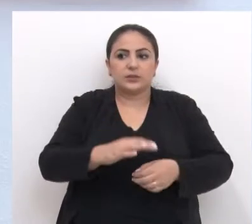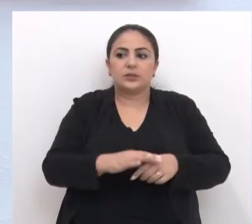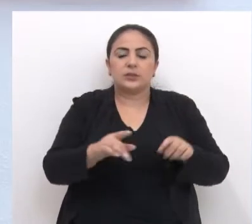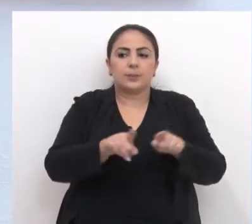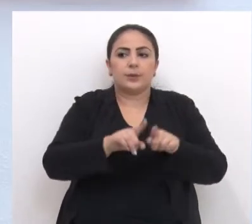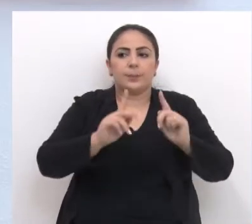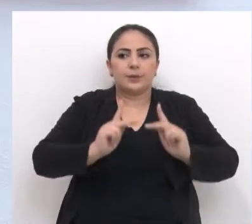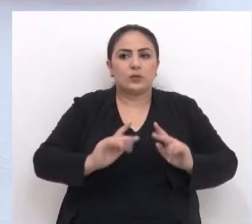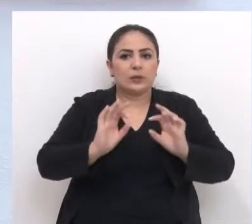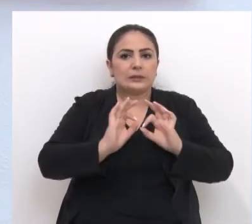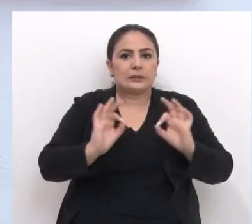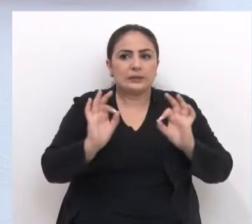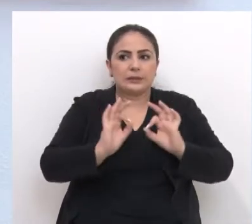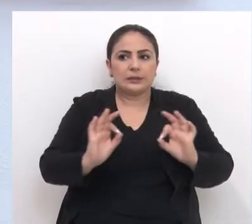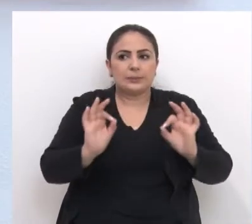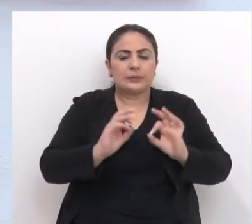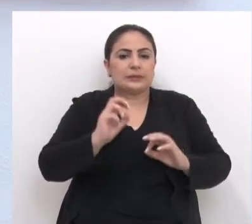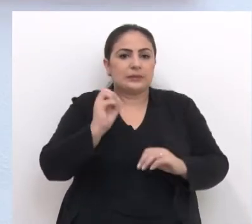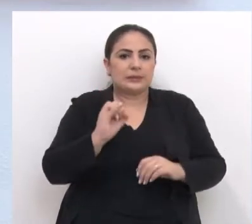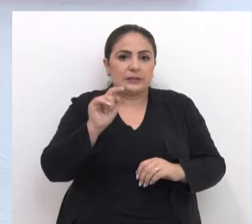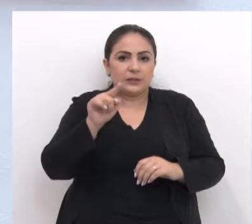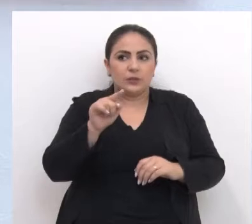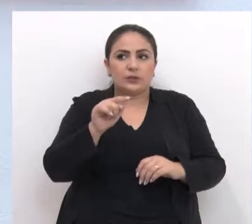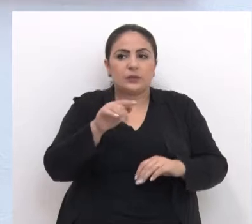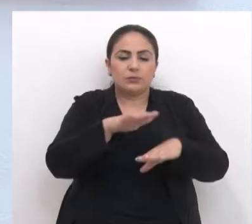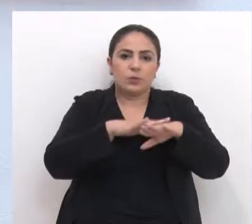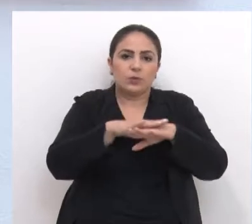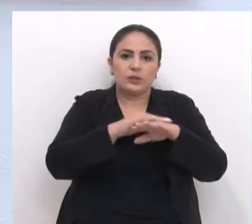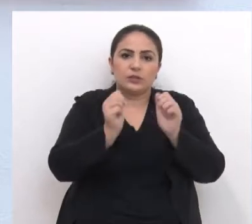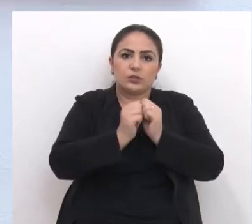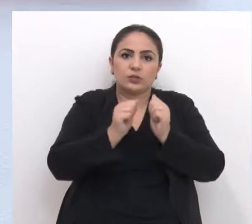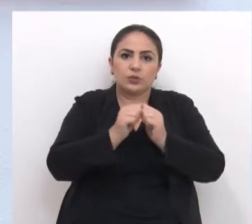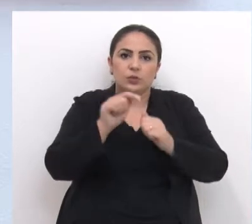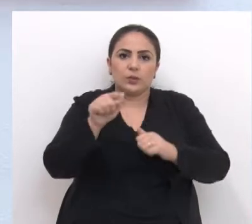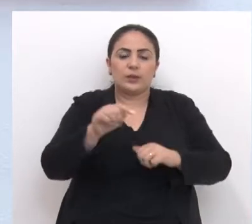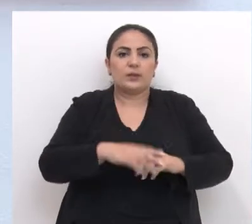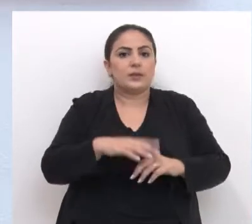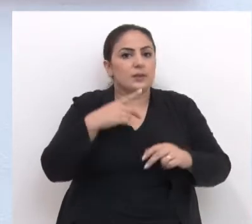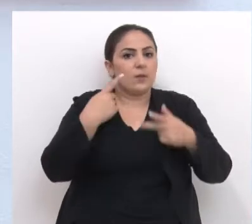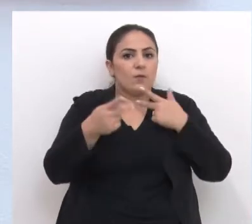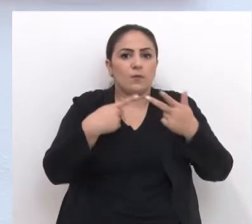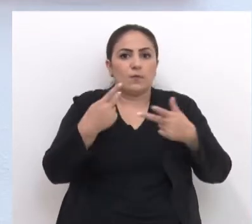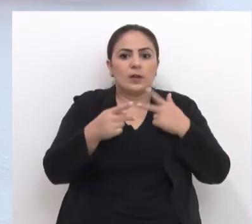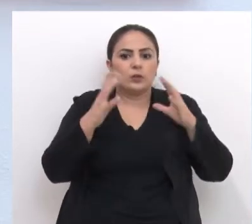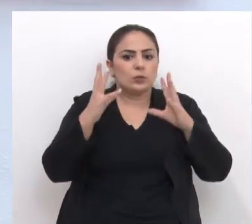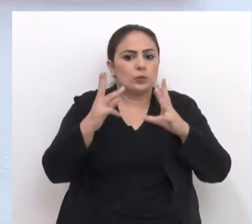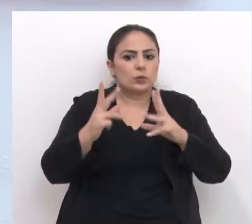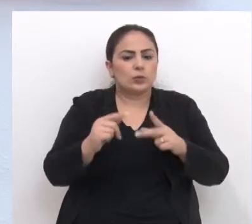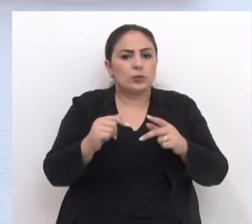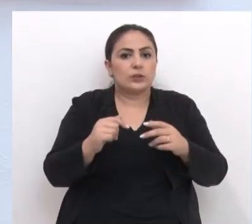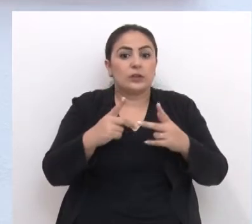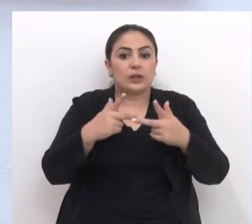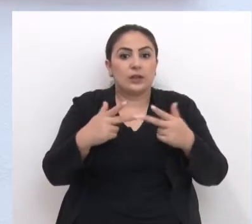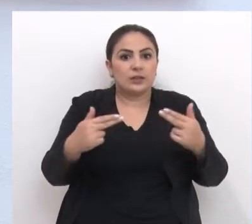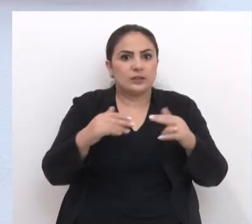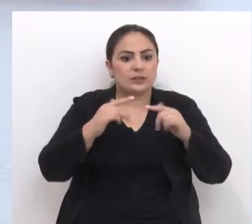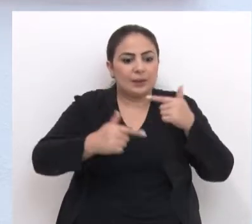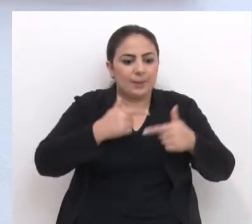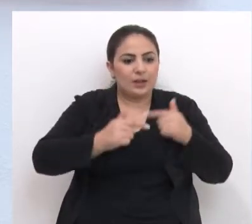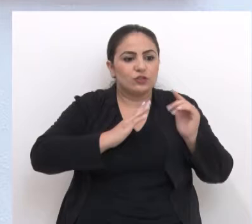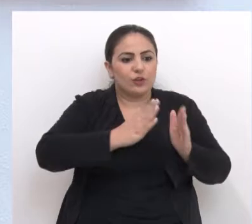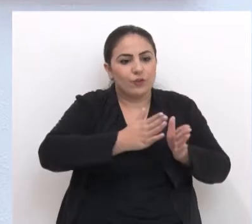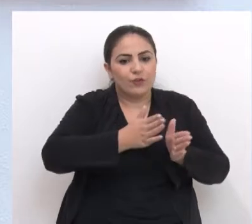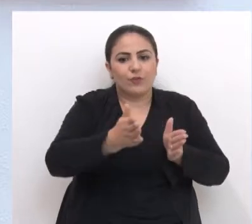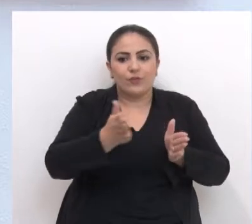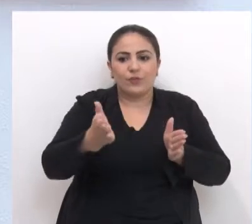é uma pessoa muito simples. Se tu conversa com ele assim, tu não diz todos os cargos que ele já